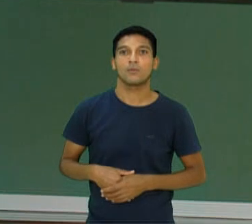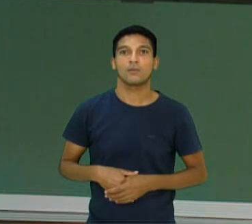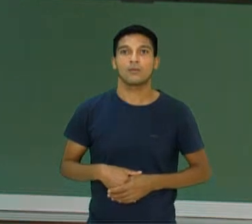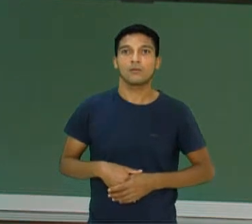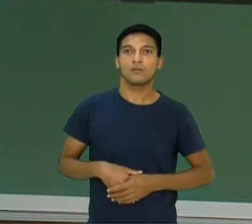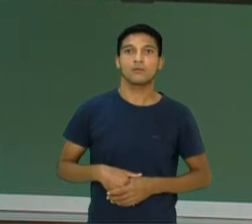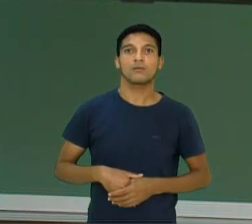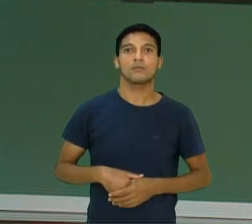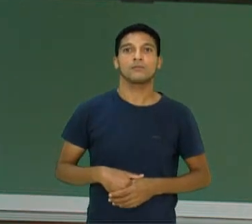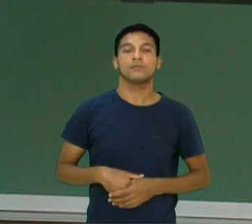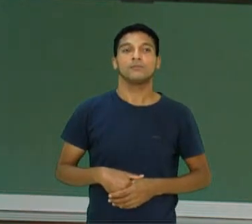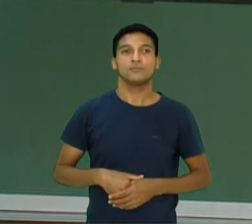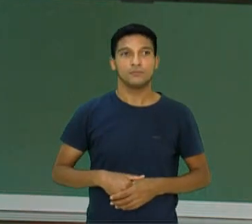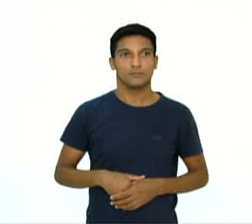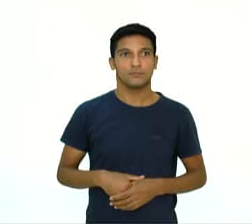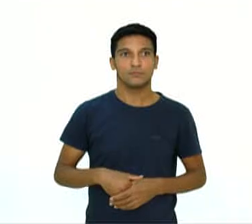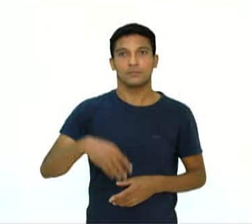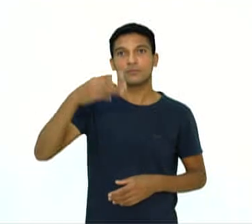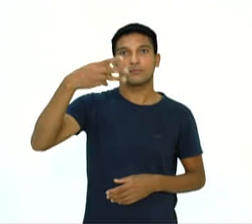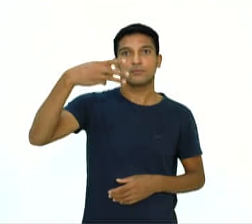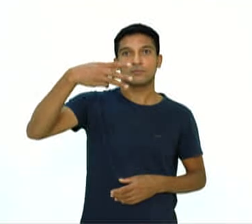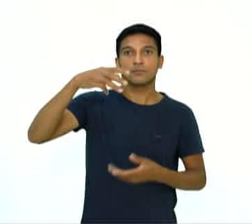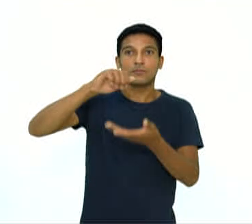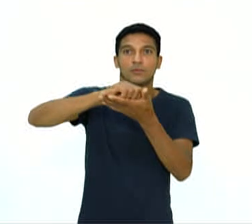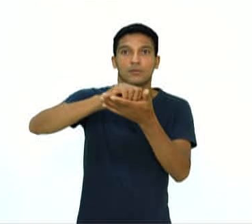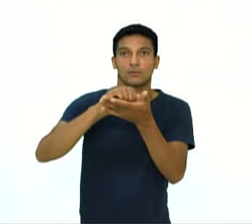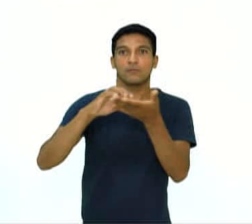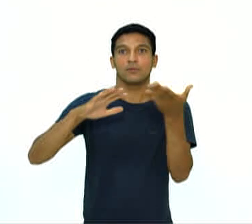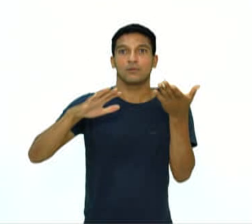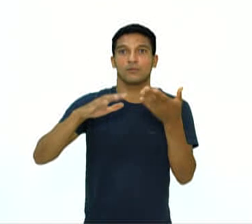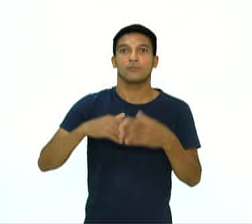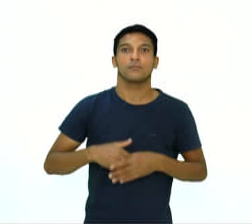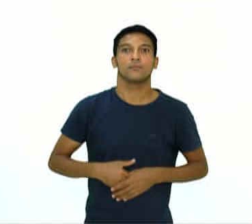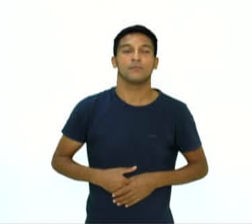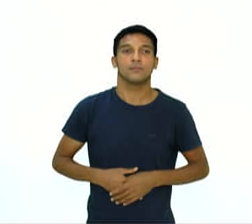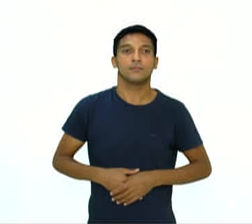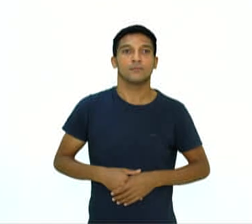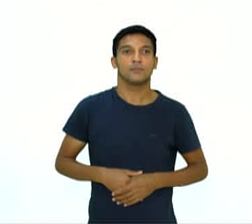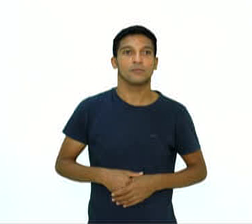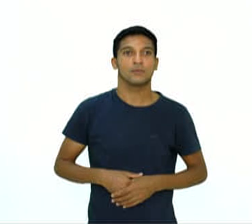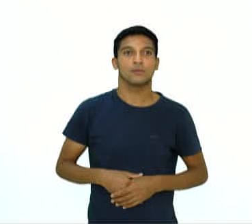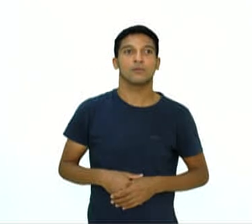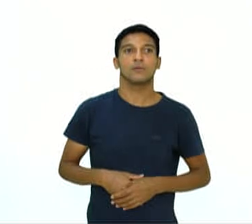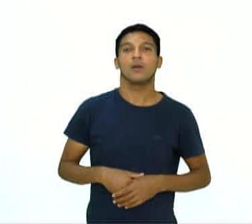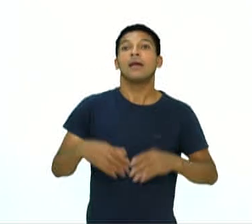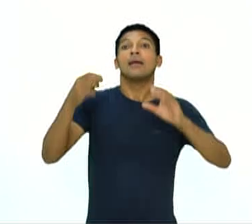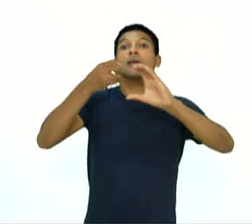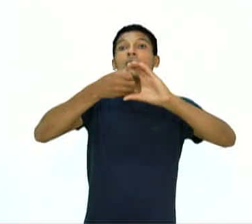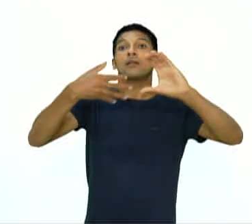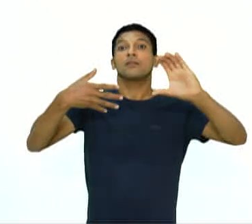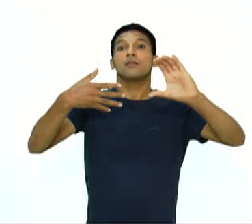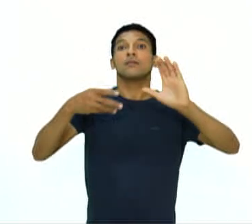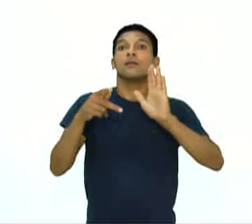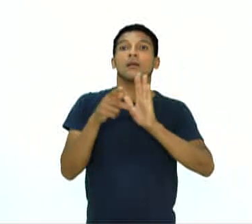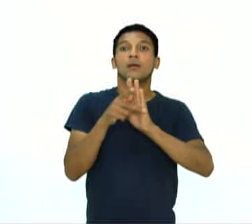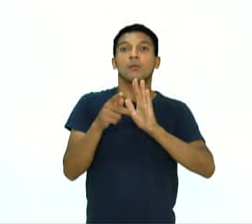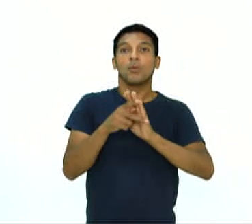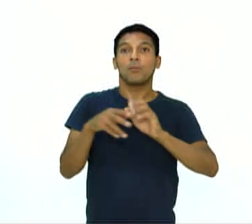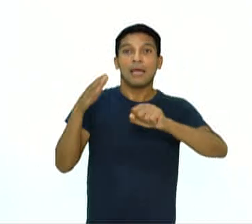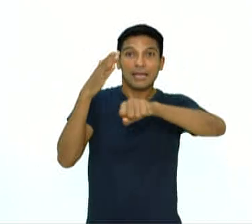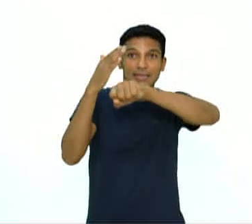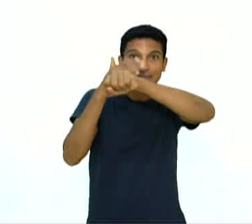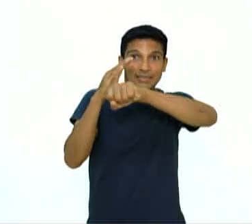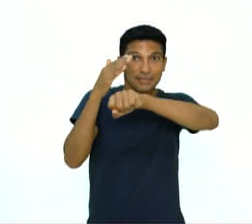desafio. Terceiro exercício nosso do dia. Quais são características das práticas de